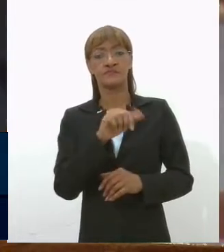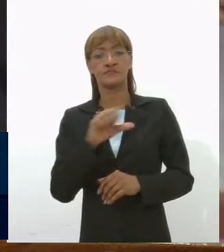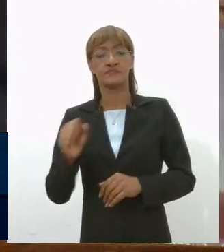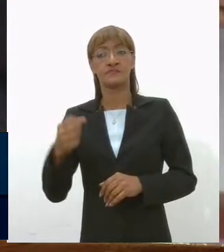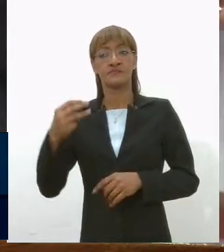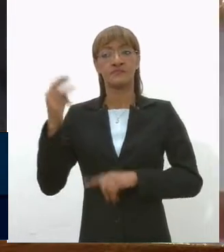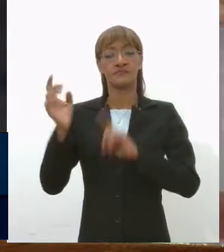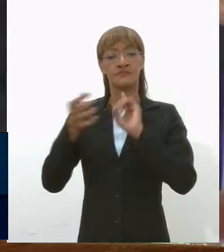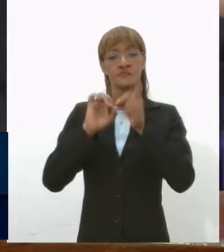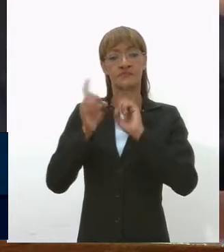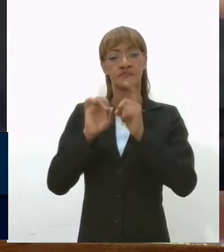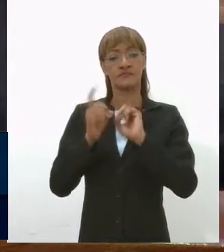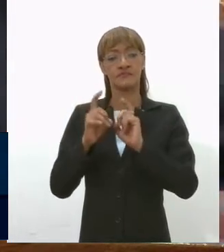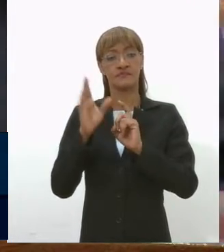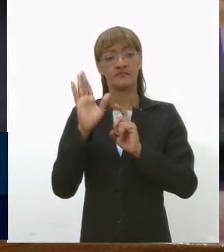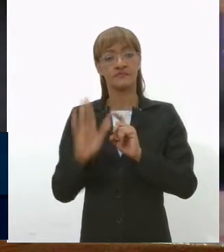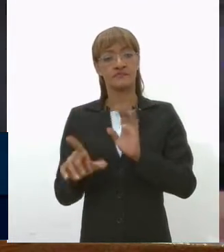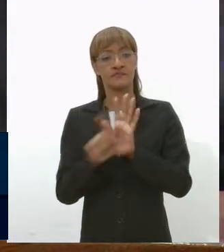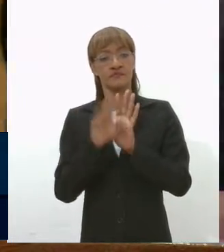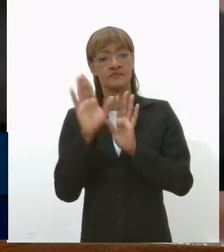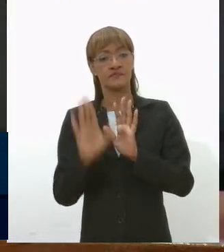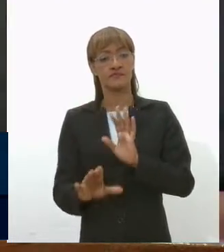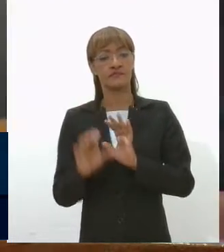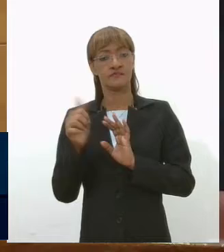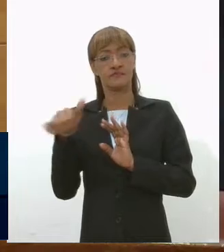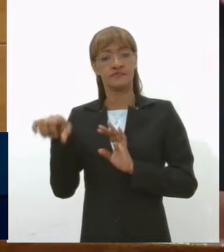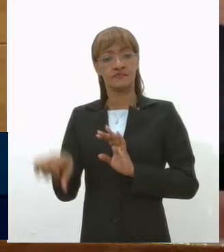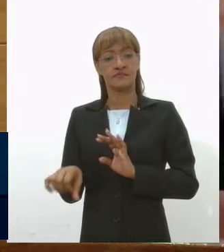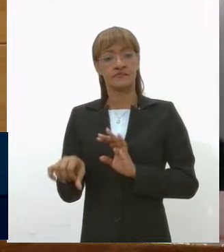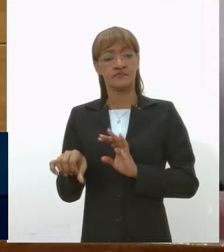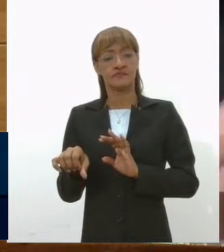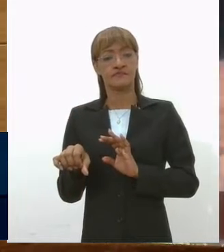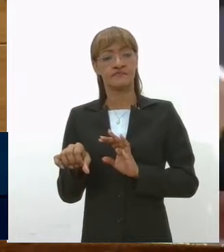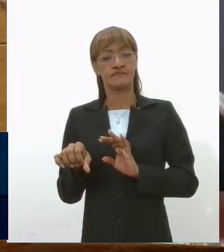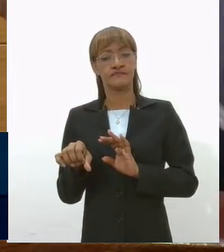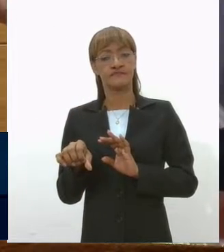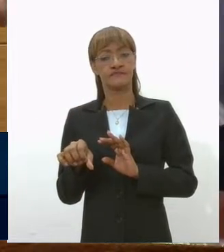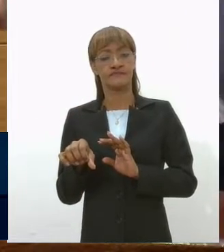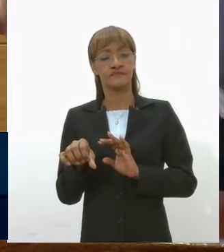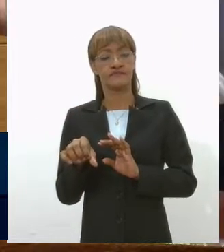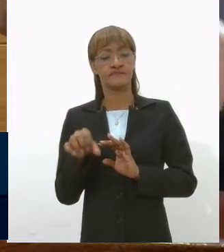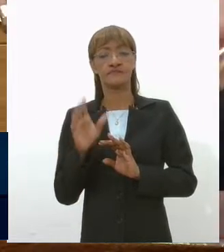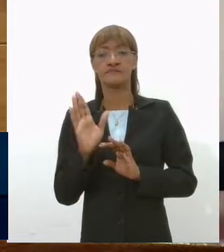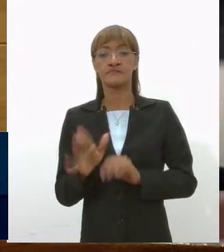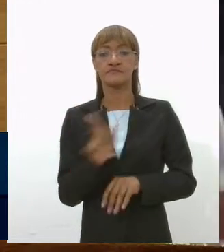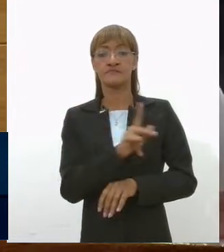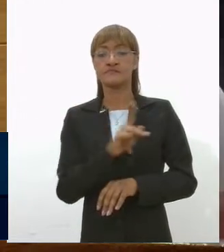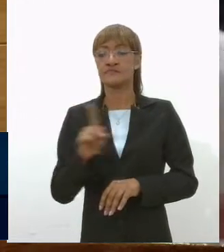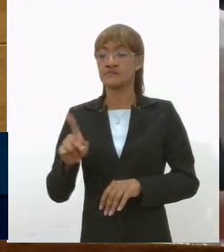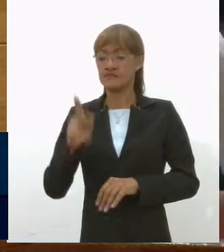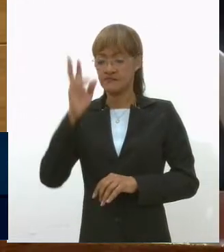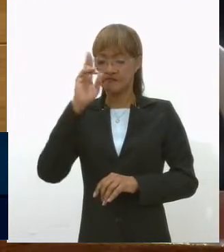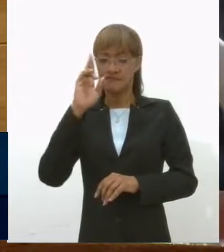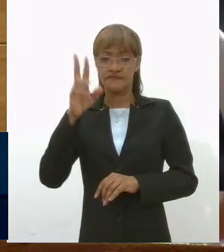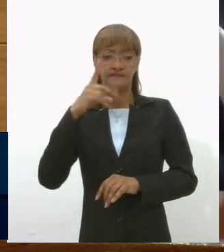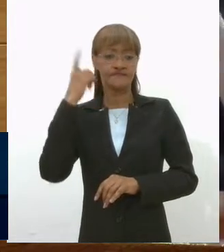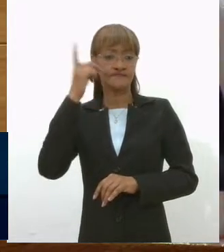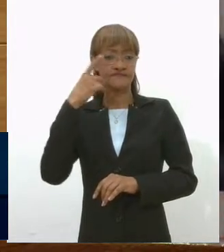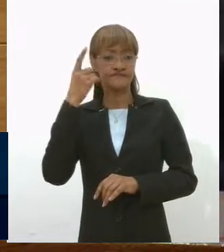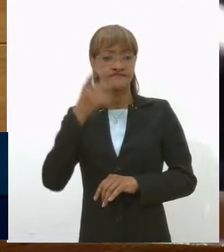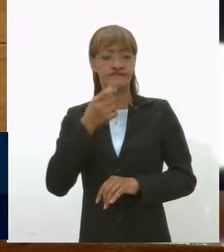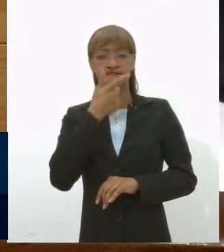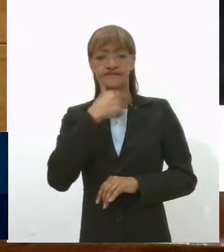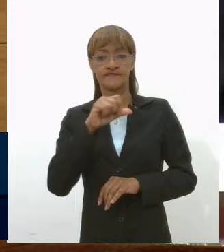sessão legislativa ordinária da 19ª legislatura, com a presidência do excelentíssimo senhor deputado Luciano